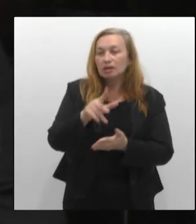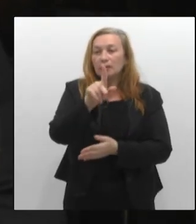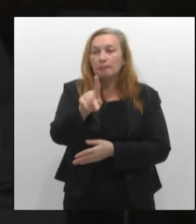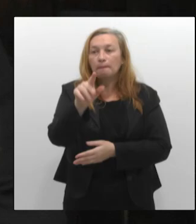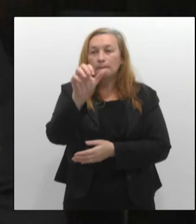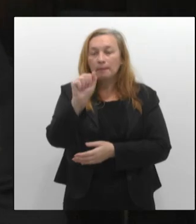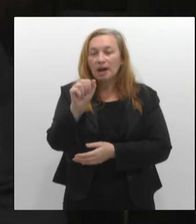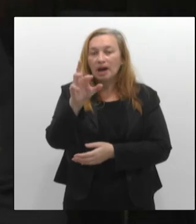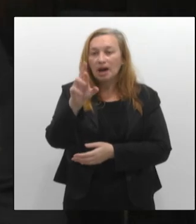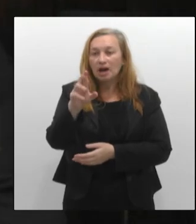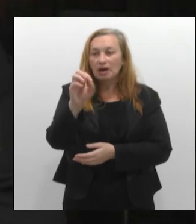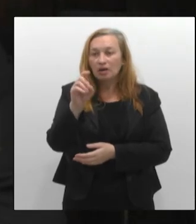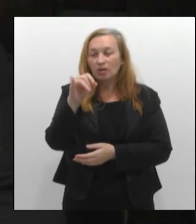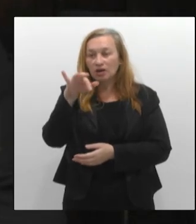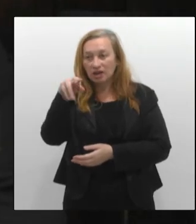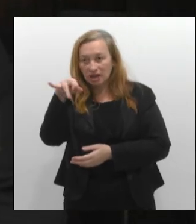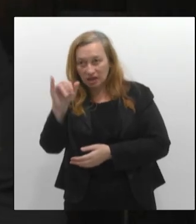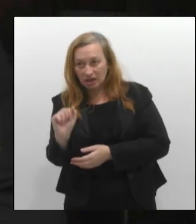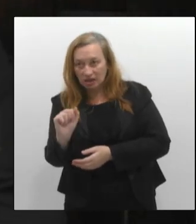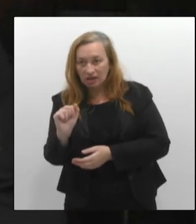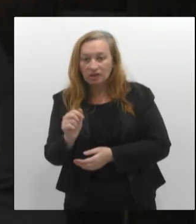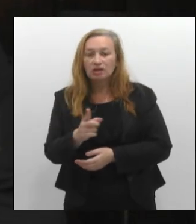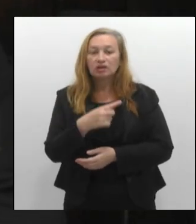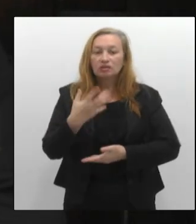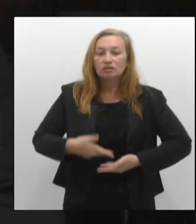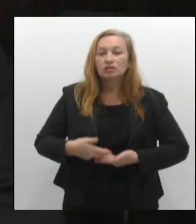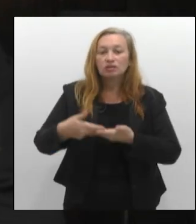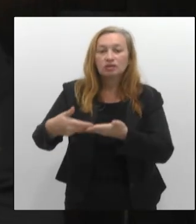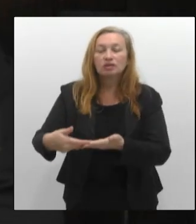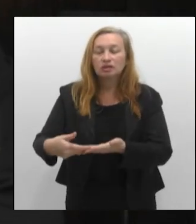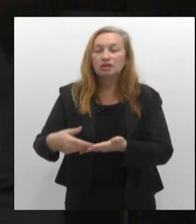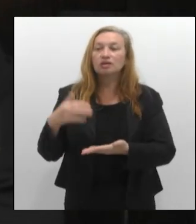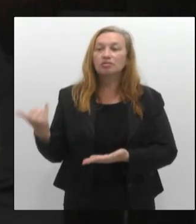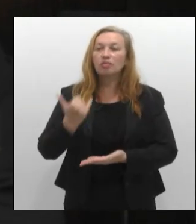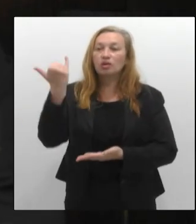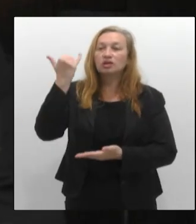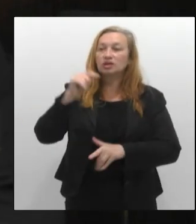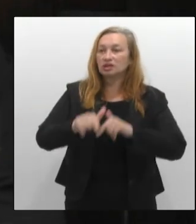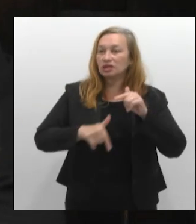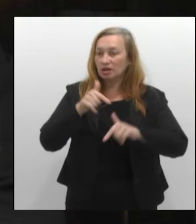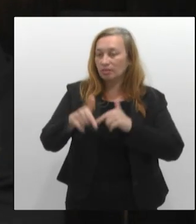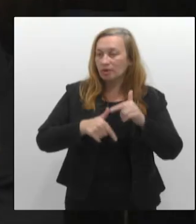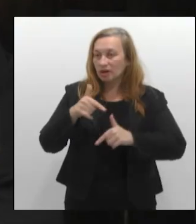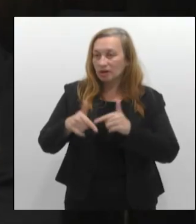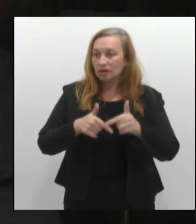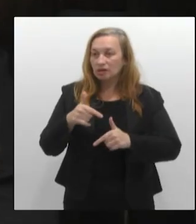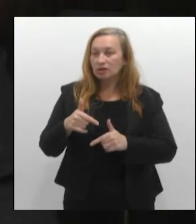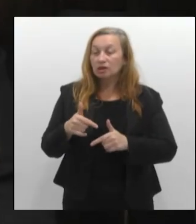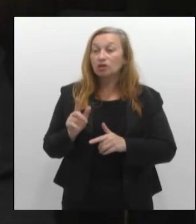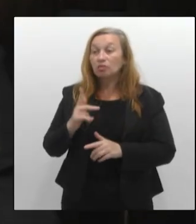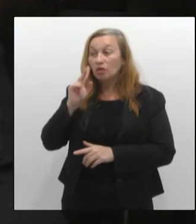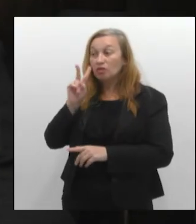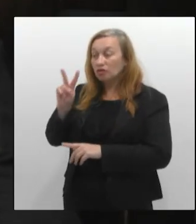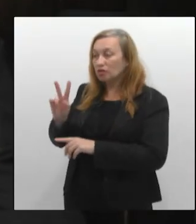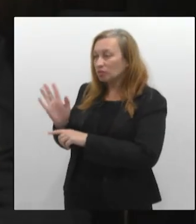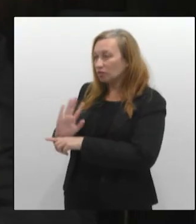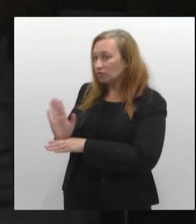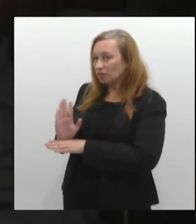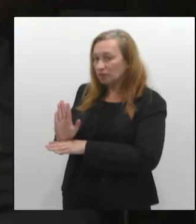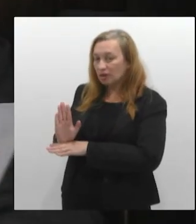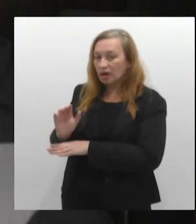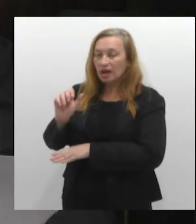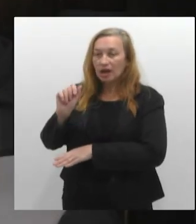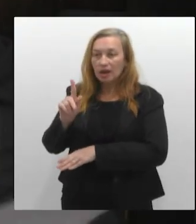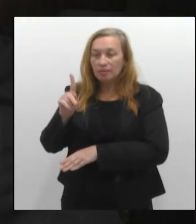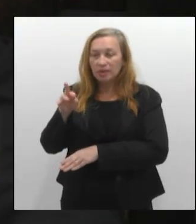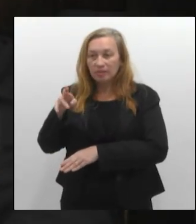Sebastião do Rio de Janeiro, nós somos chamados a uma grande e importante missão, como nós vimos no filme, com a prelazia, que é do